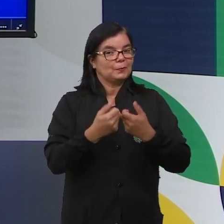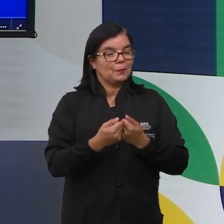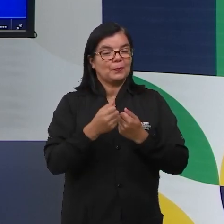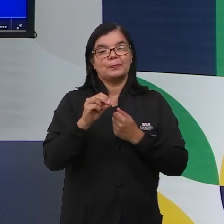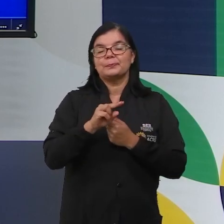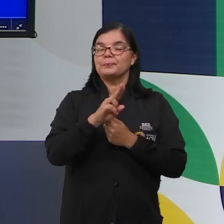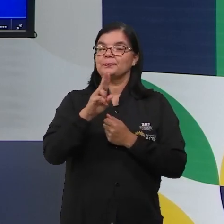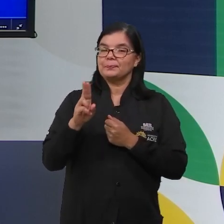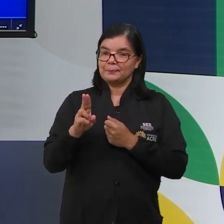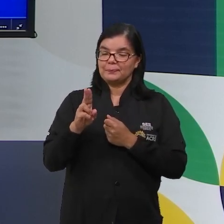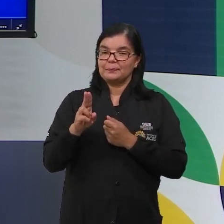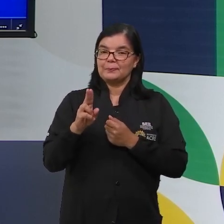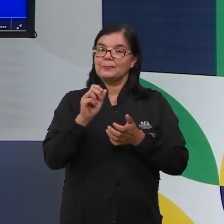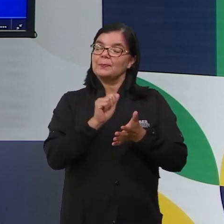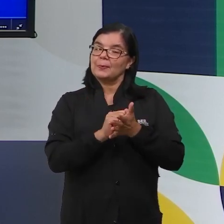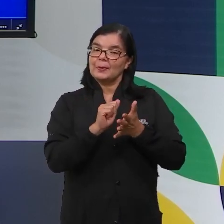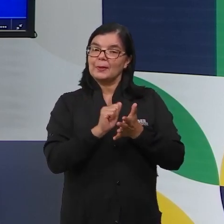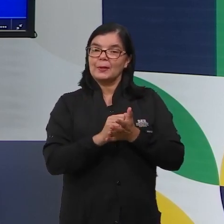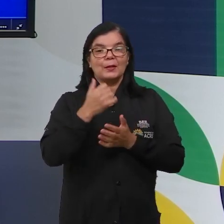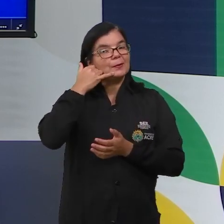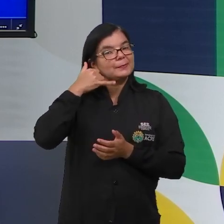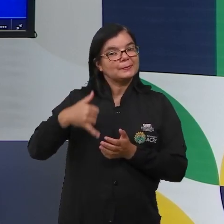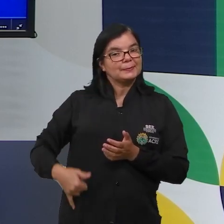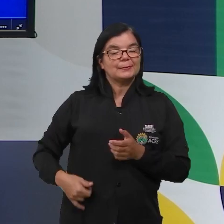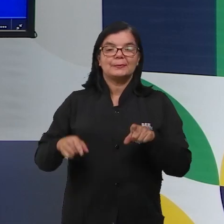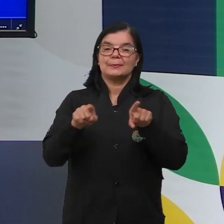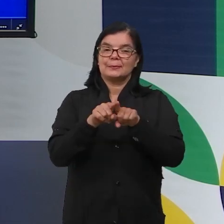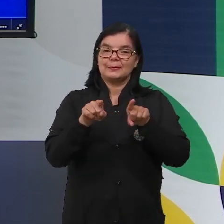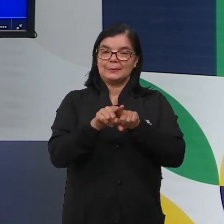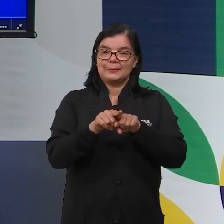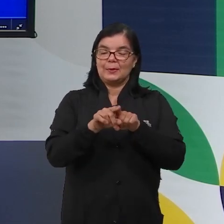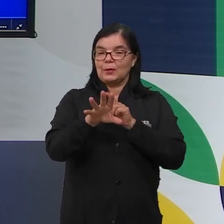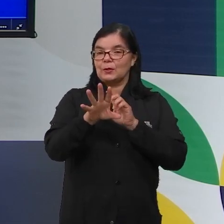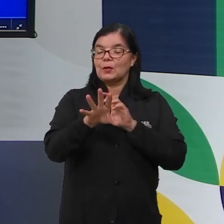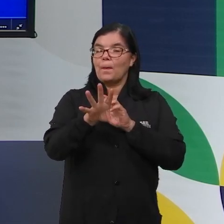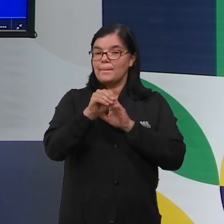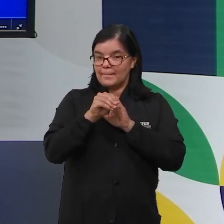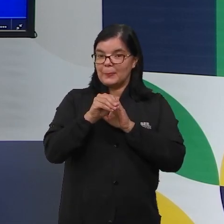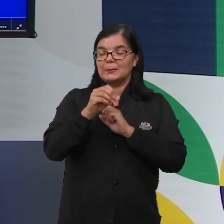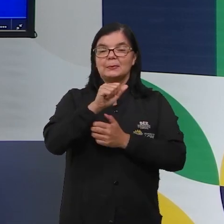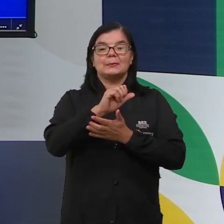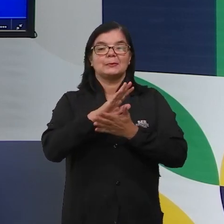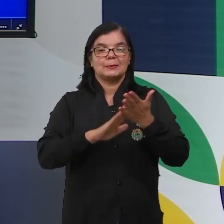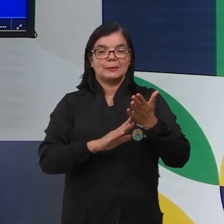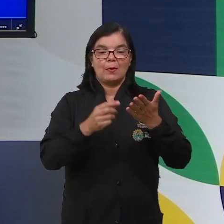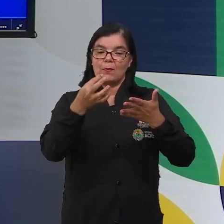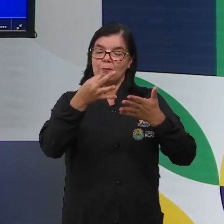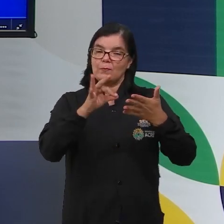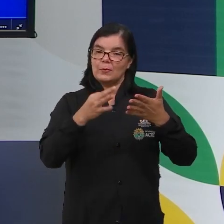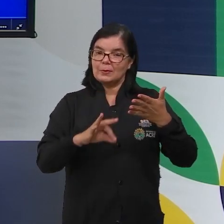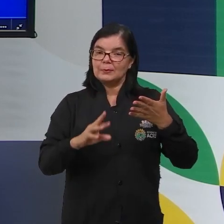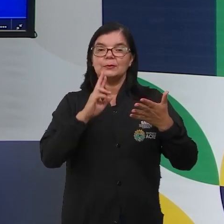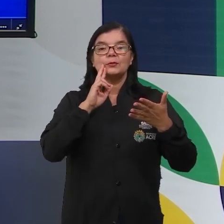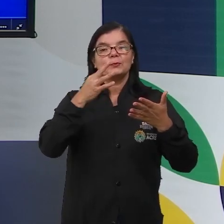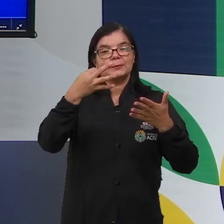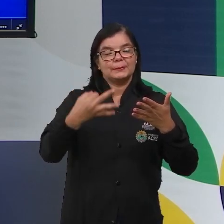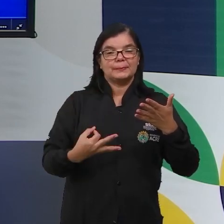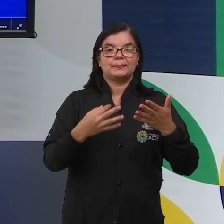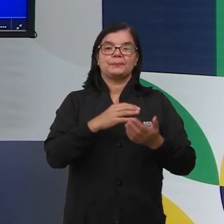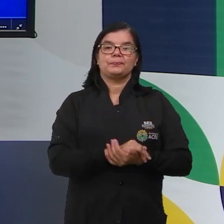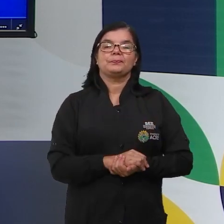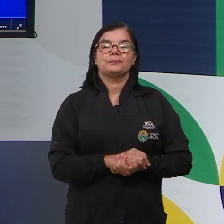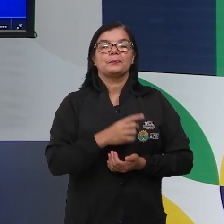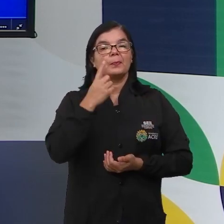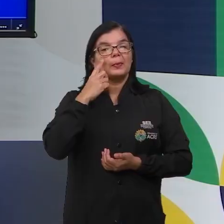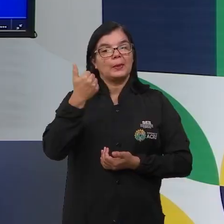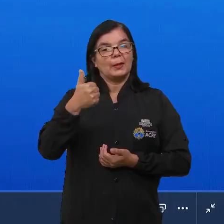ou então anota no seu celular também. Printa aí a nossa atividade e vai marcando a resposta correta. Então,